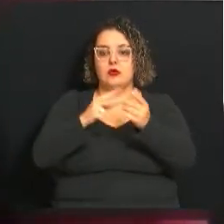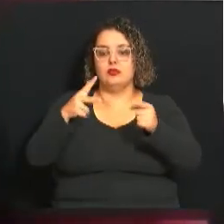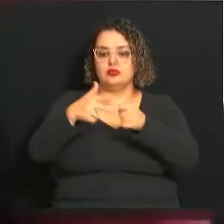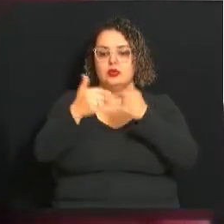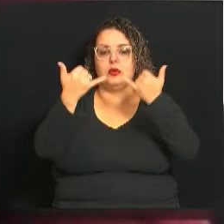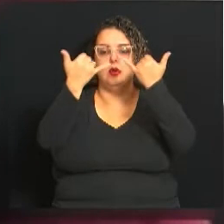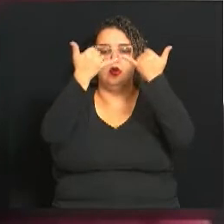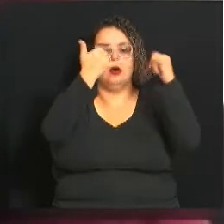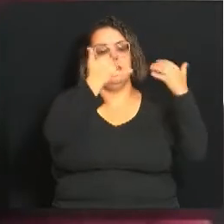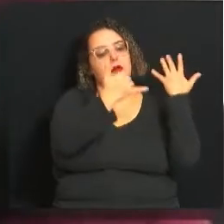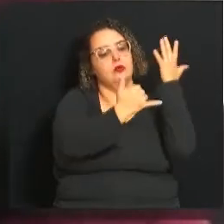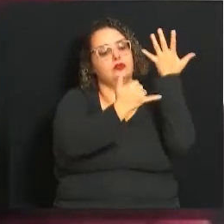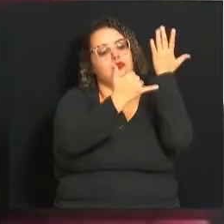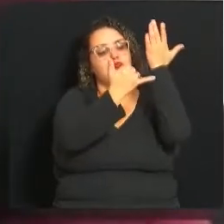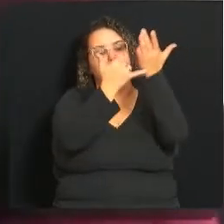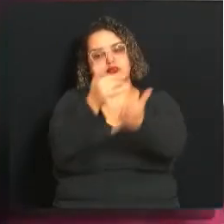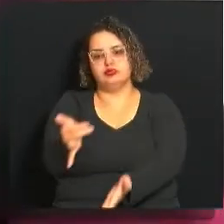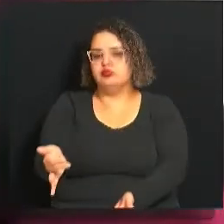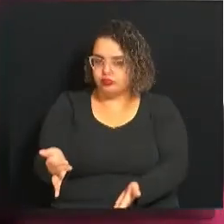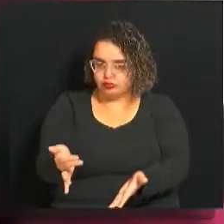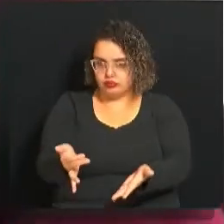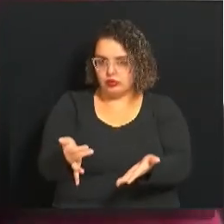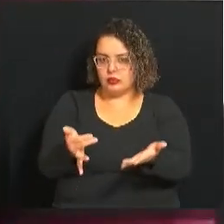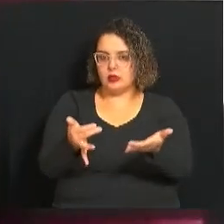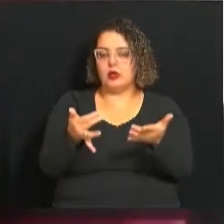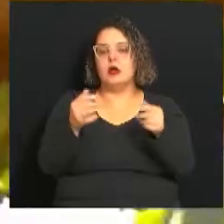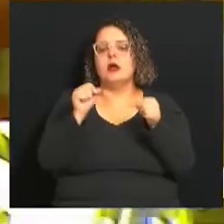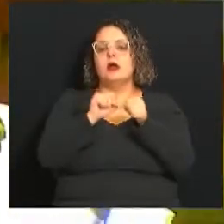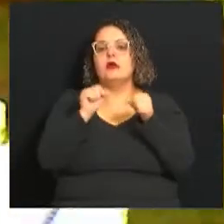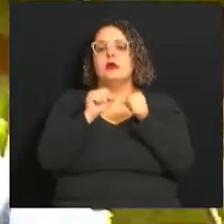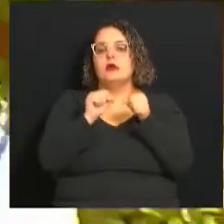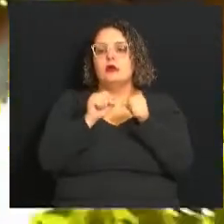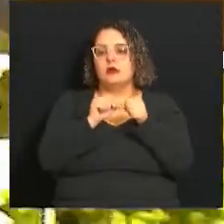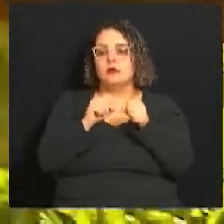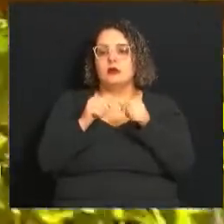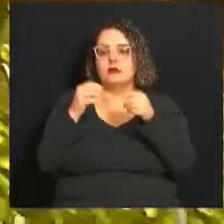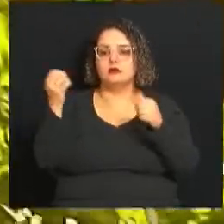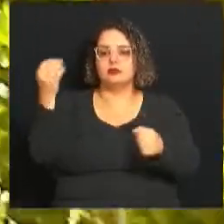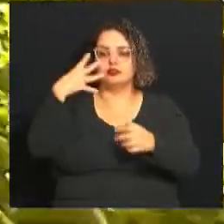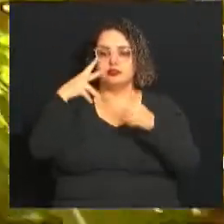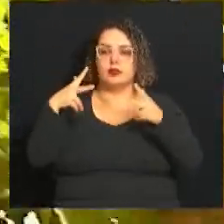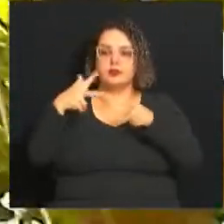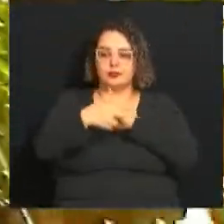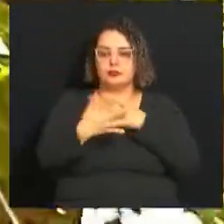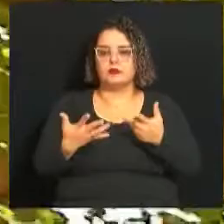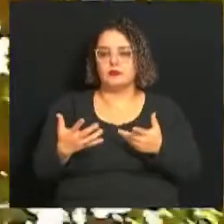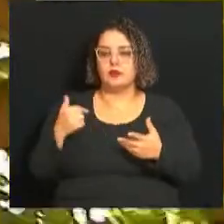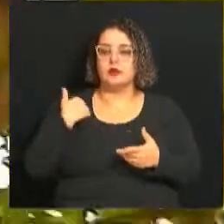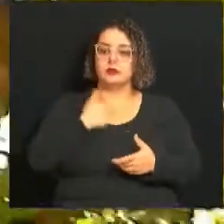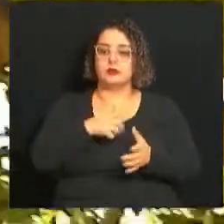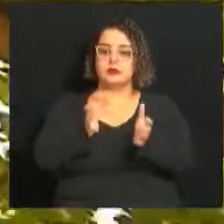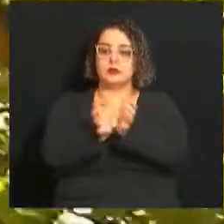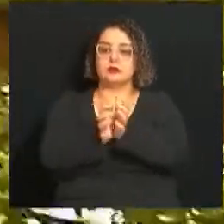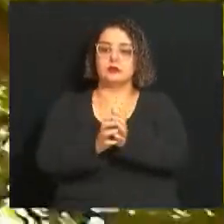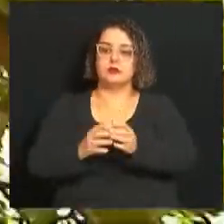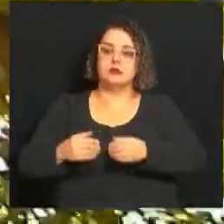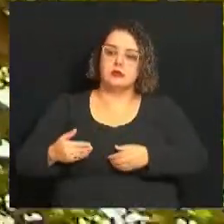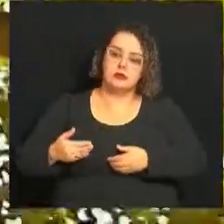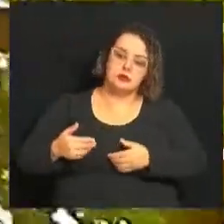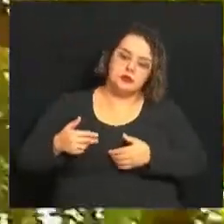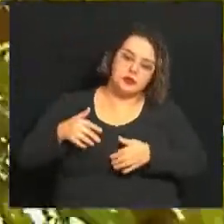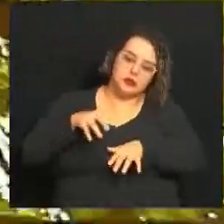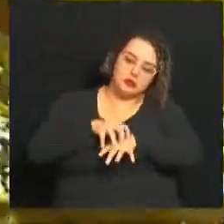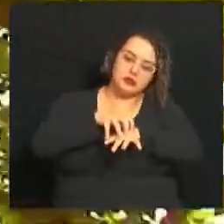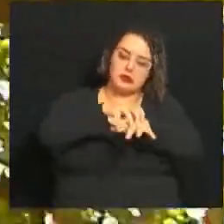caído sobre a rede, tocado a rede, provocado seu desligamento, nossas equipes vão até o local e fazem o afastamento dessa